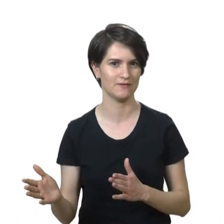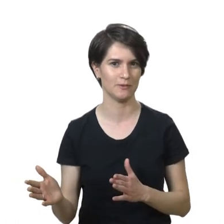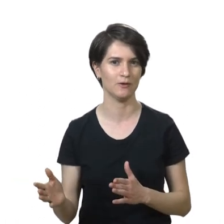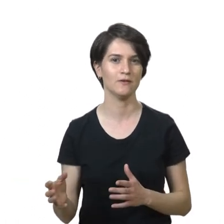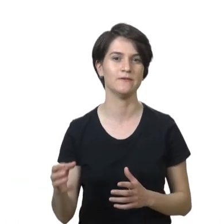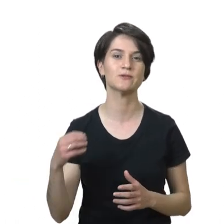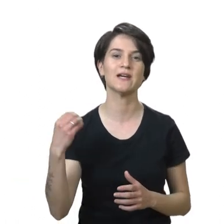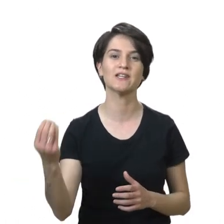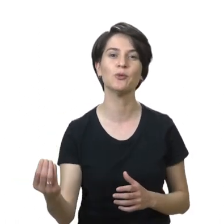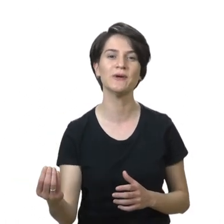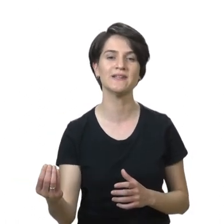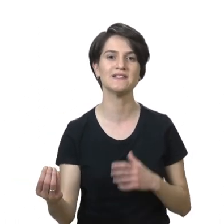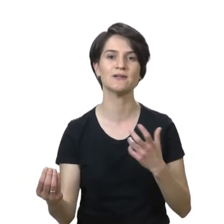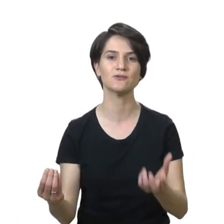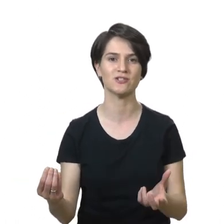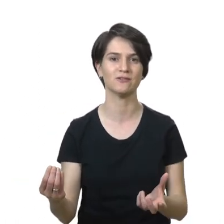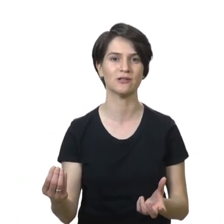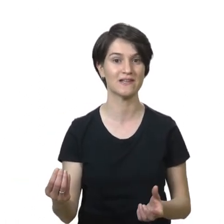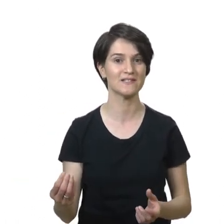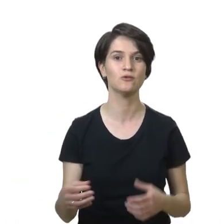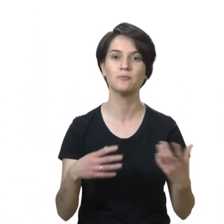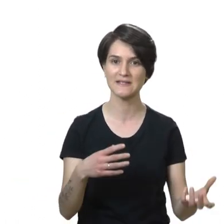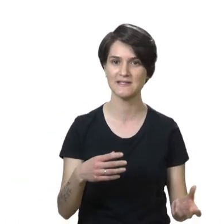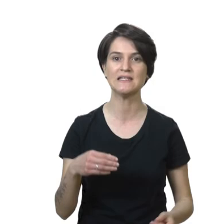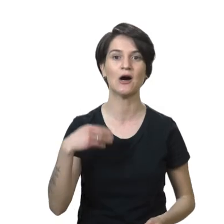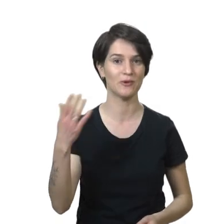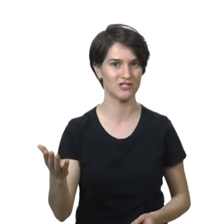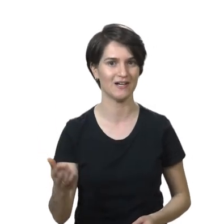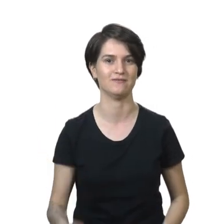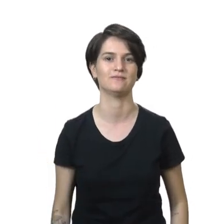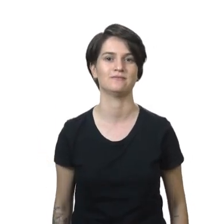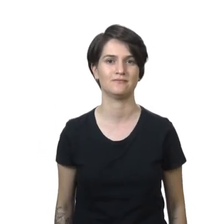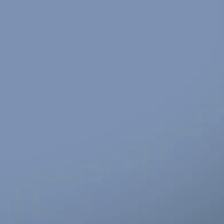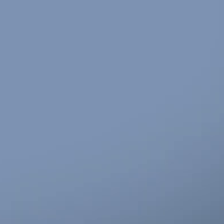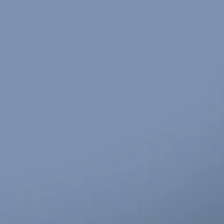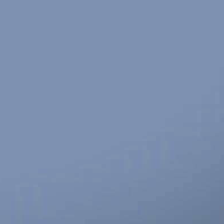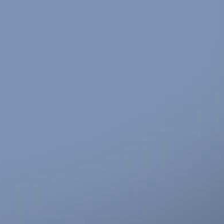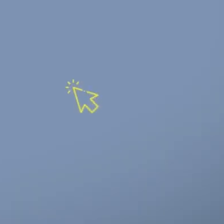concordância verbal, visto que ele não pertence ao sujeito da oração, mas sim ao predicado.